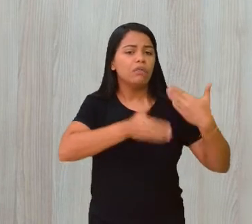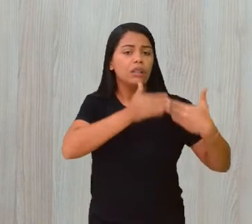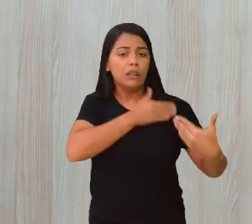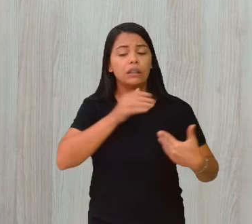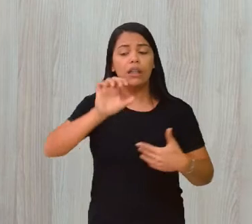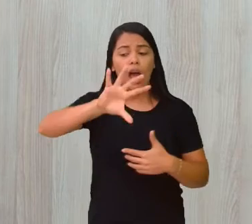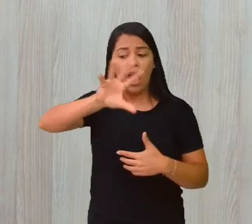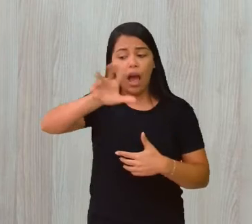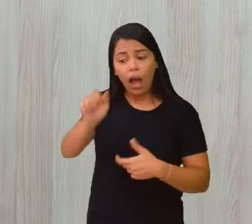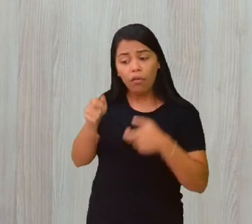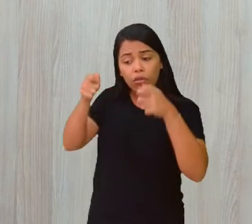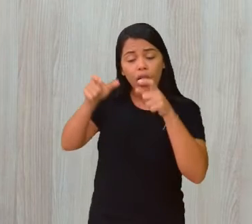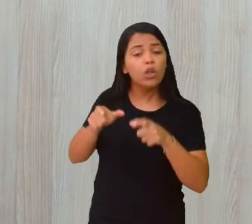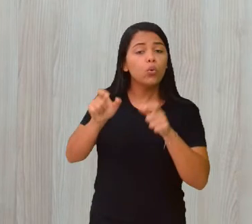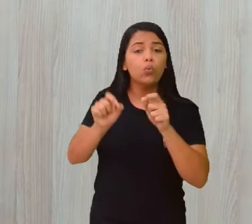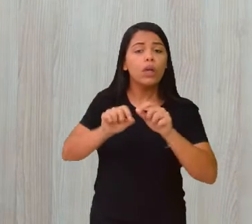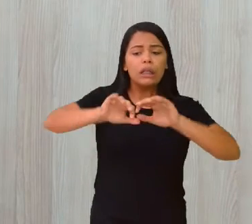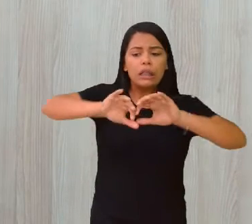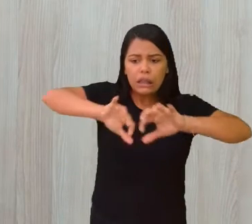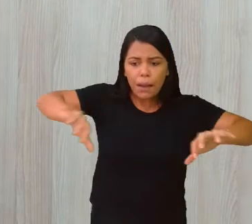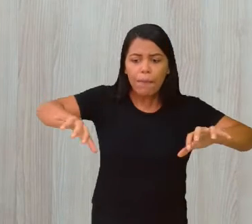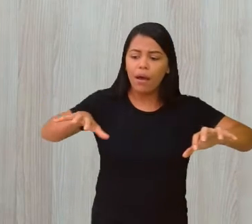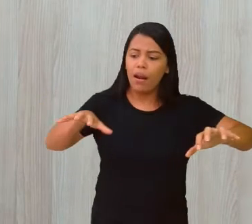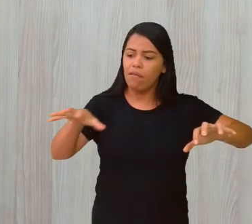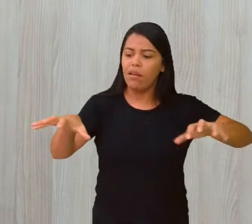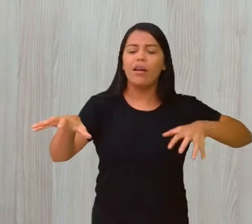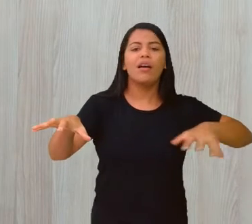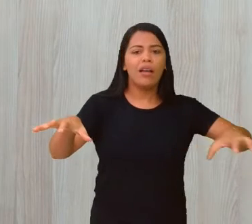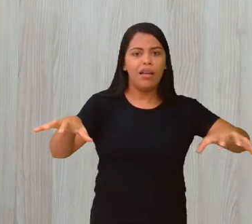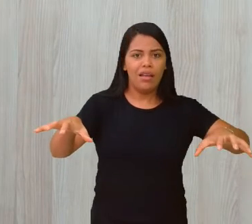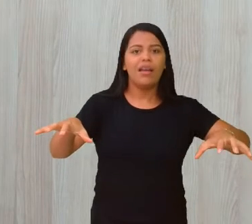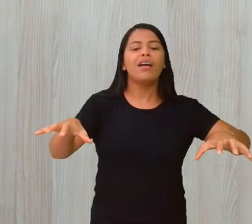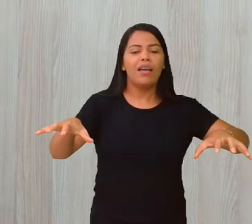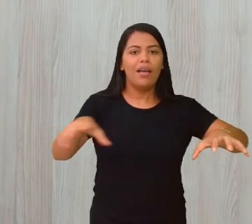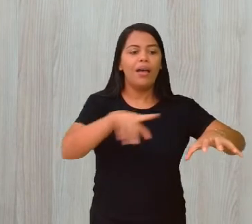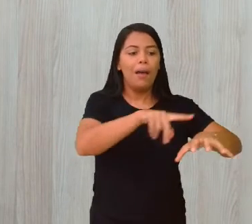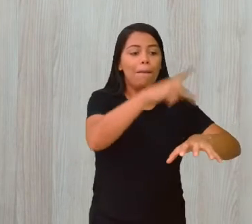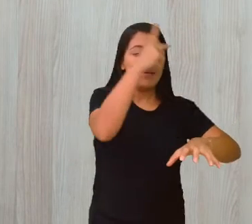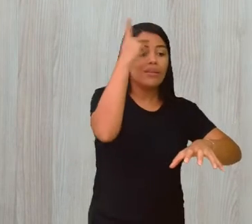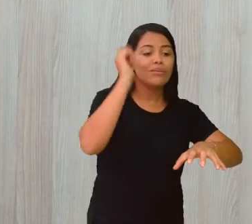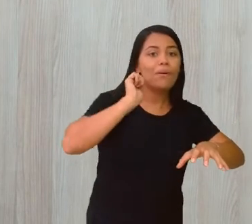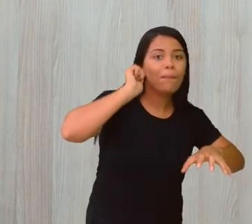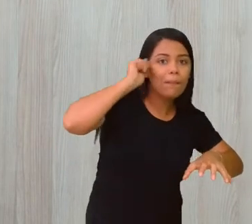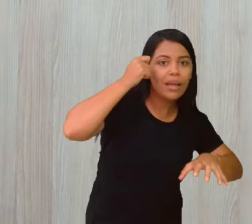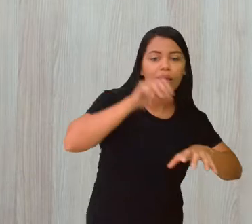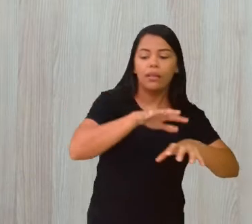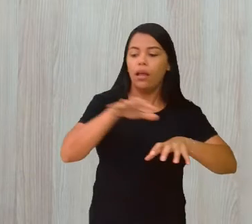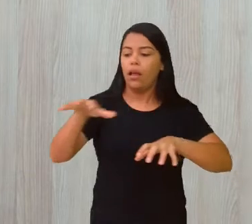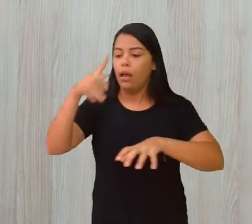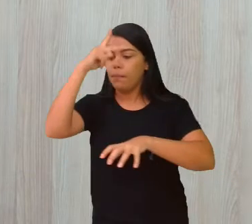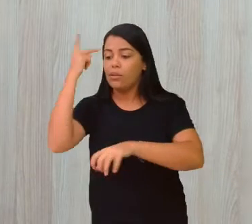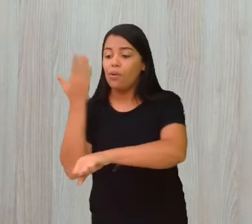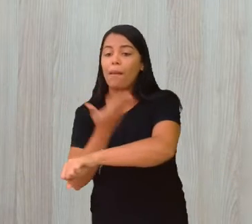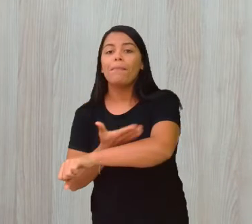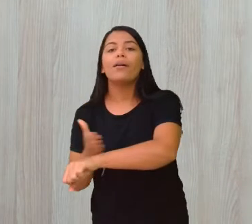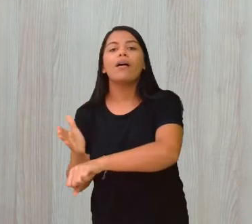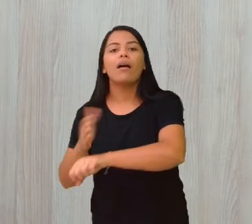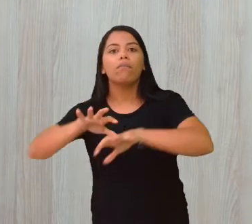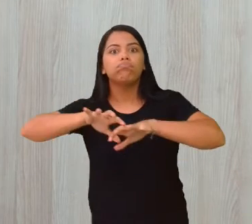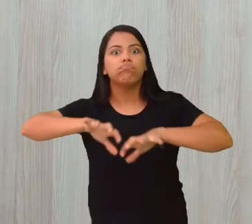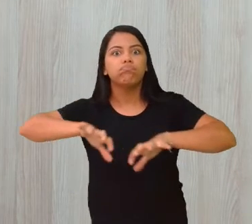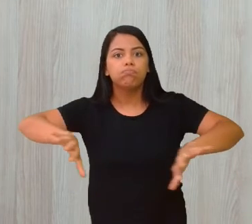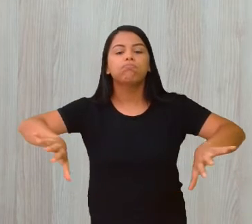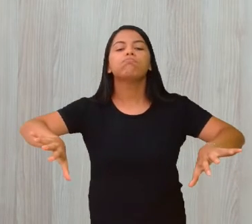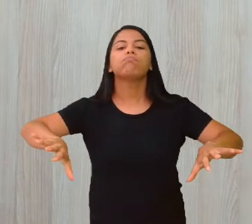na África, onde se separavam, negros de brancos de uma forma que utilizava muito da repressão com